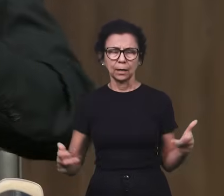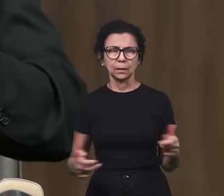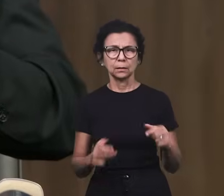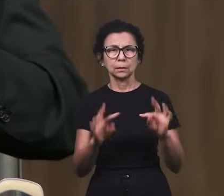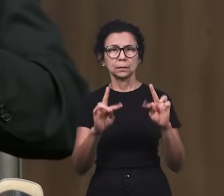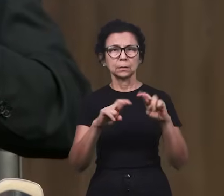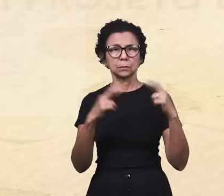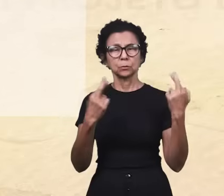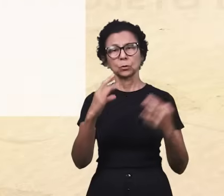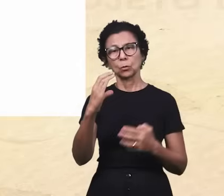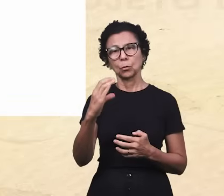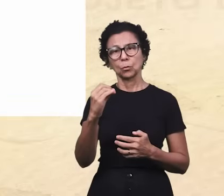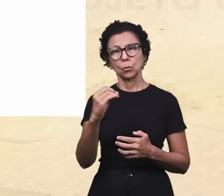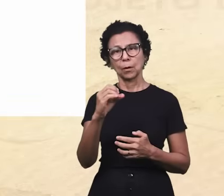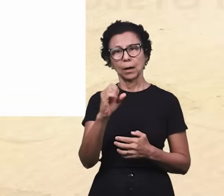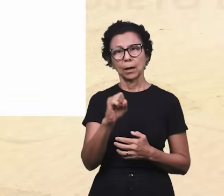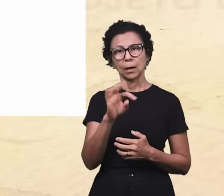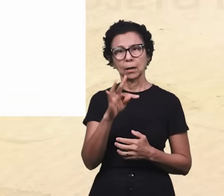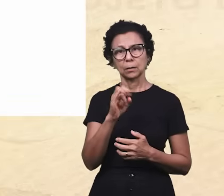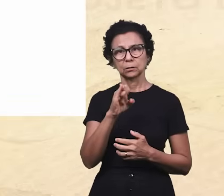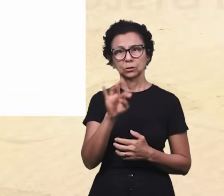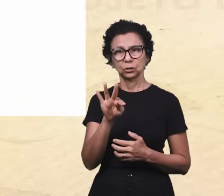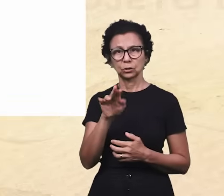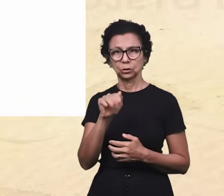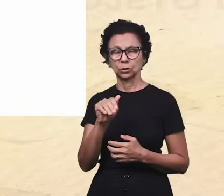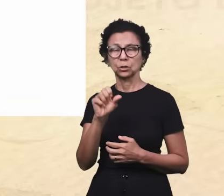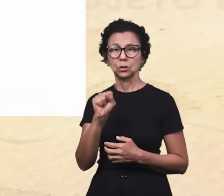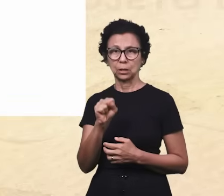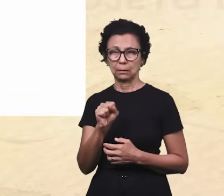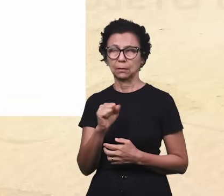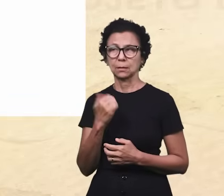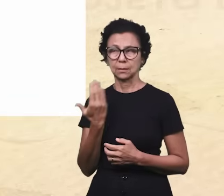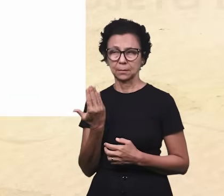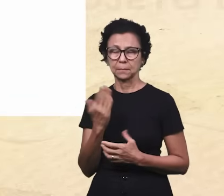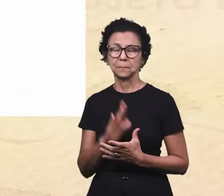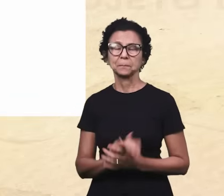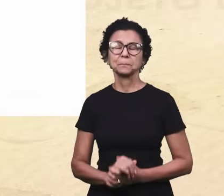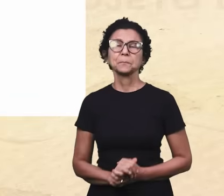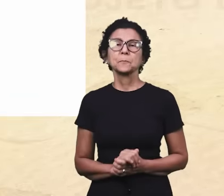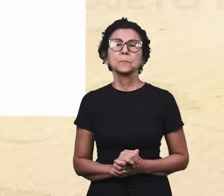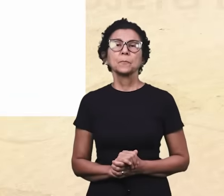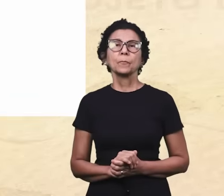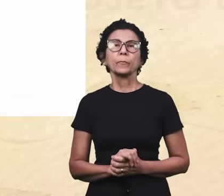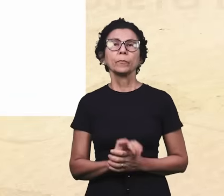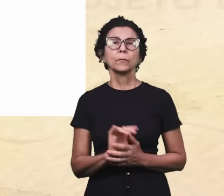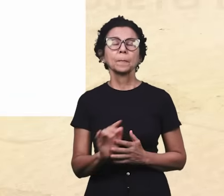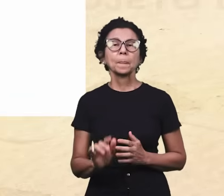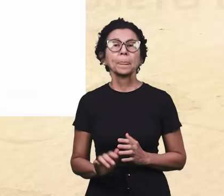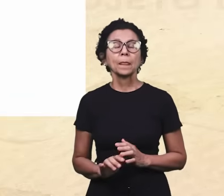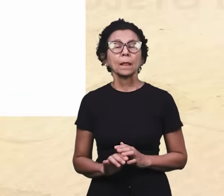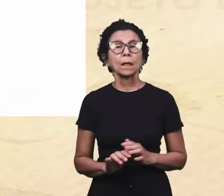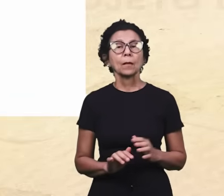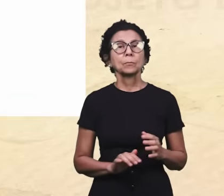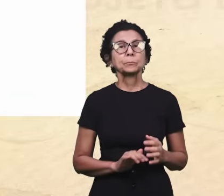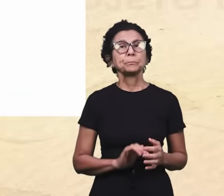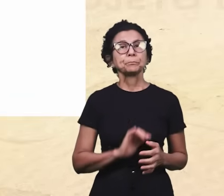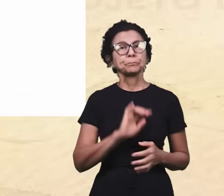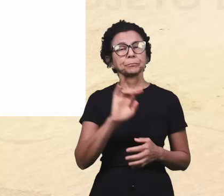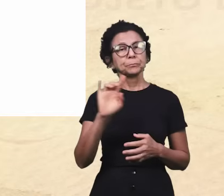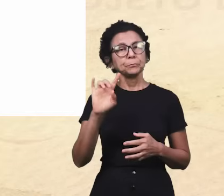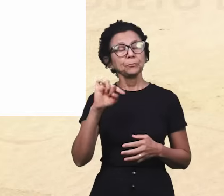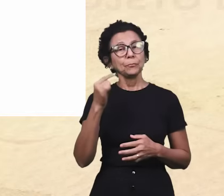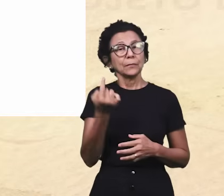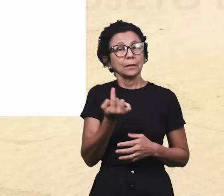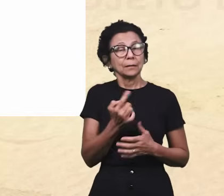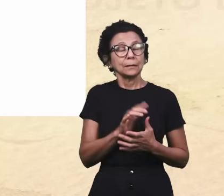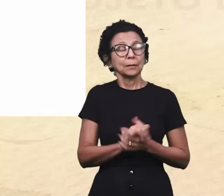sair os móveis. Saiu os móveis. Vai aparecer com a imagem para facilitar para os irmãos. Depois vinha as tribos